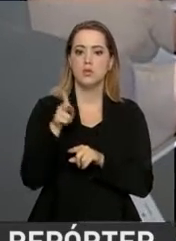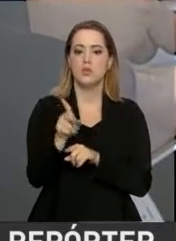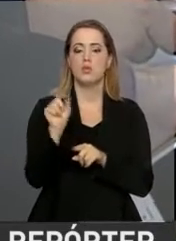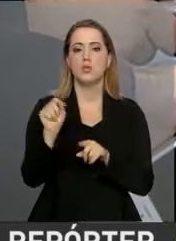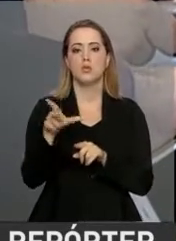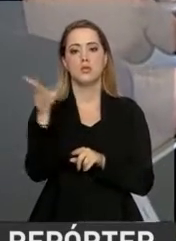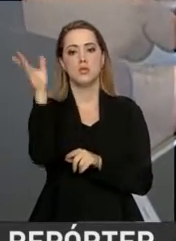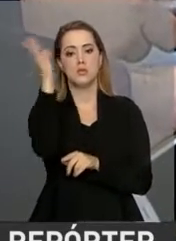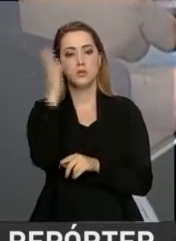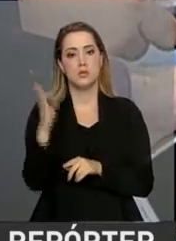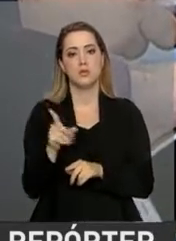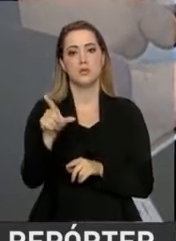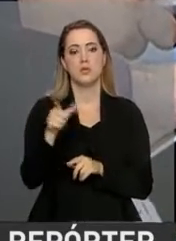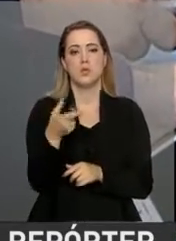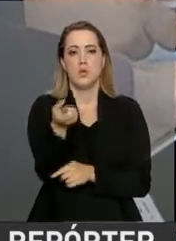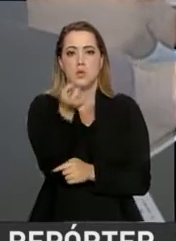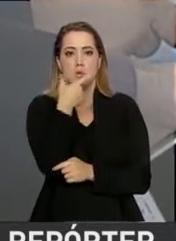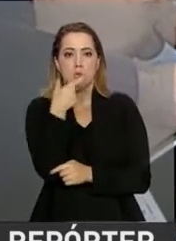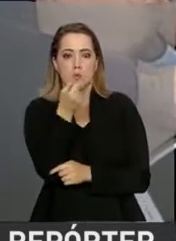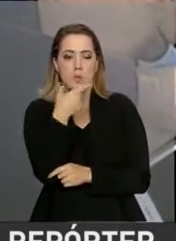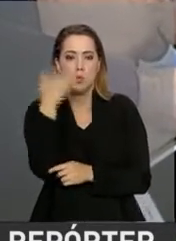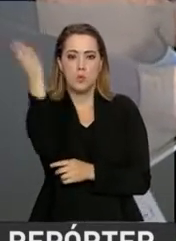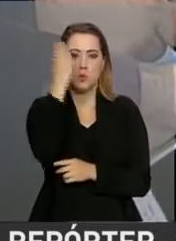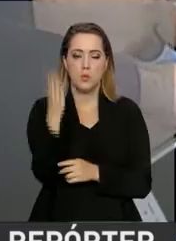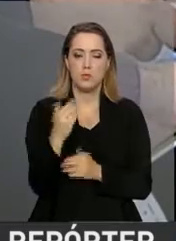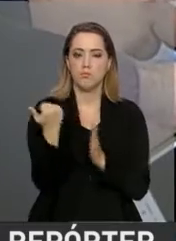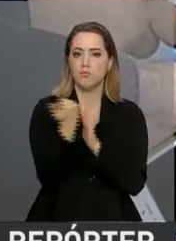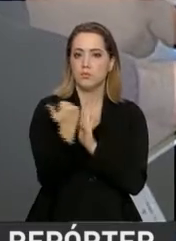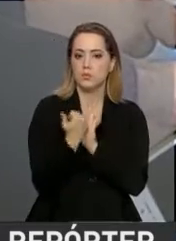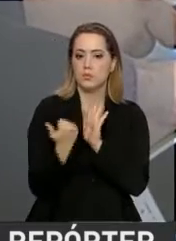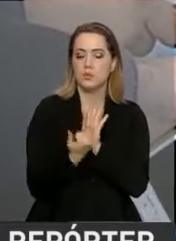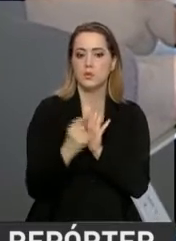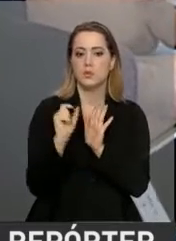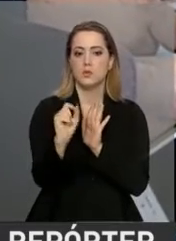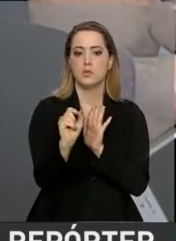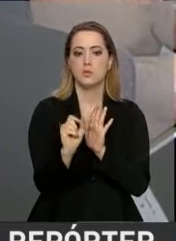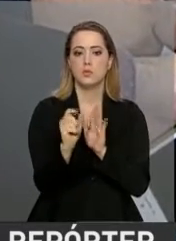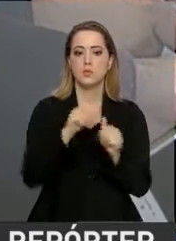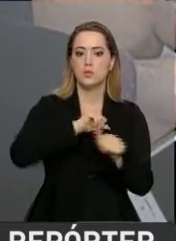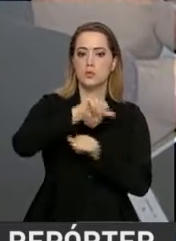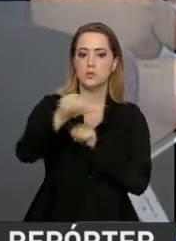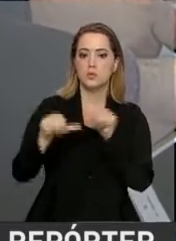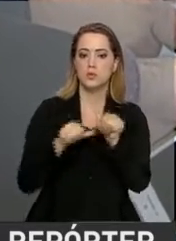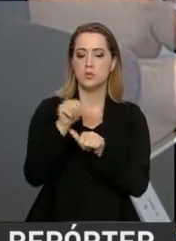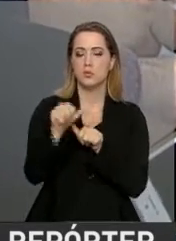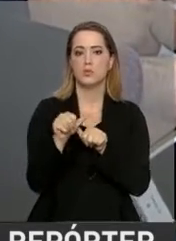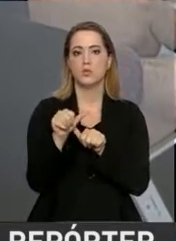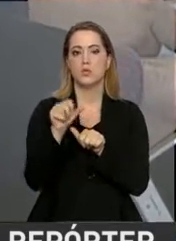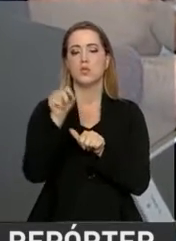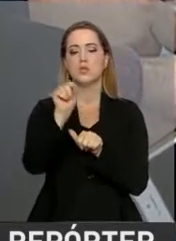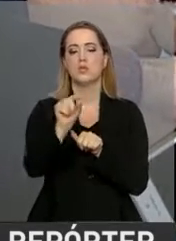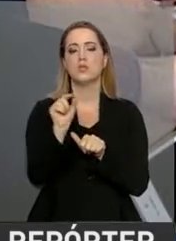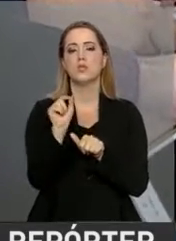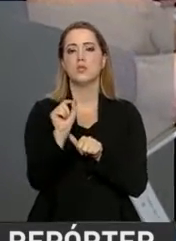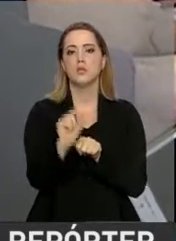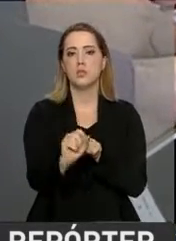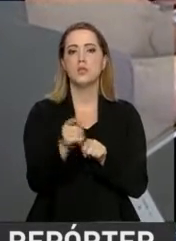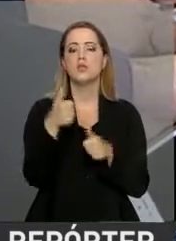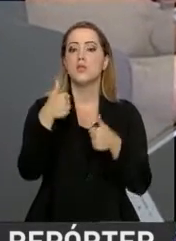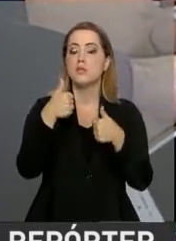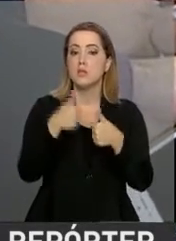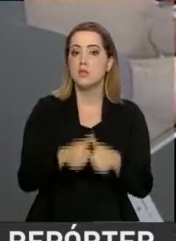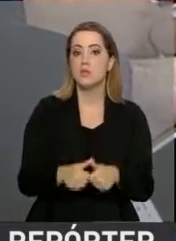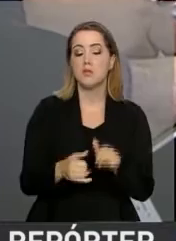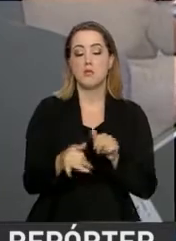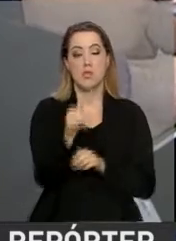brasil tomar alguma medida é de mudança isso muitas vezes serve de